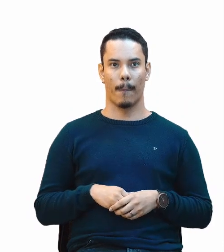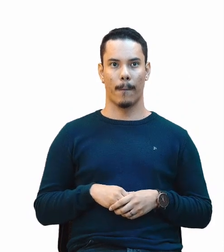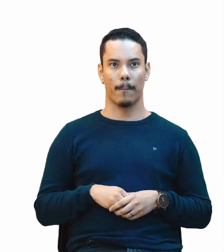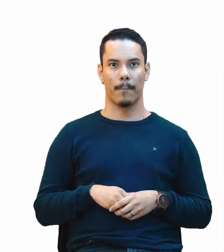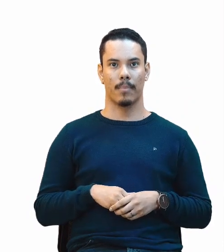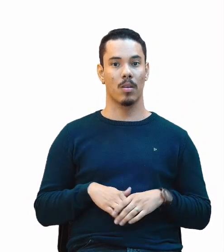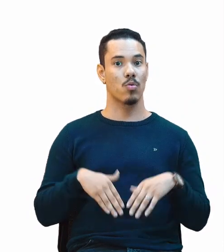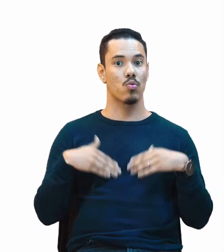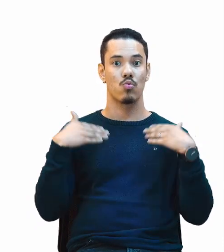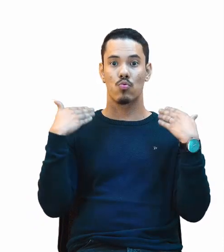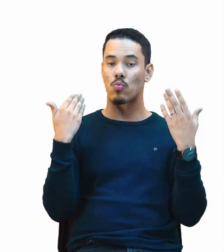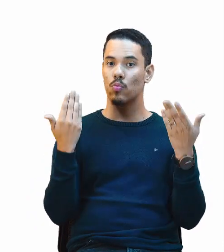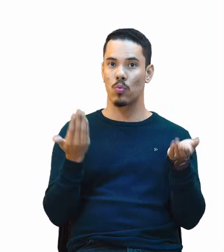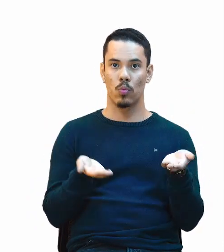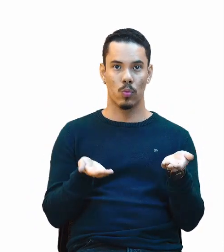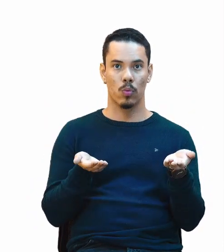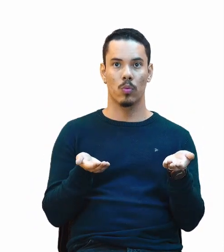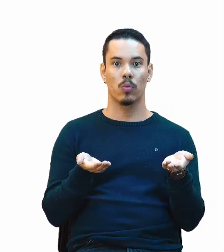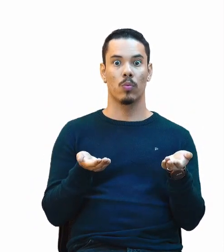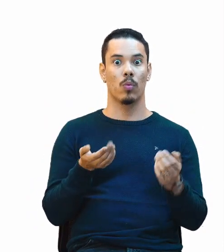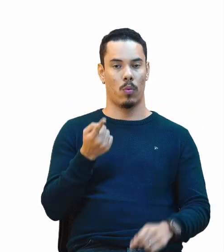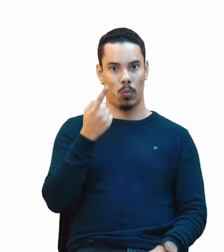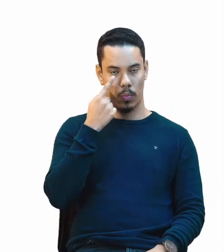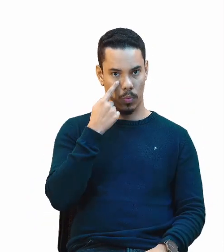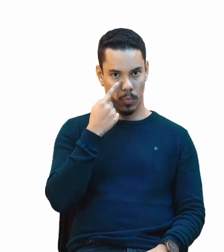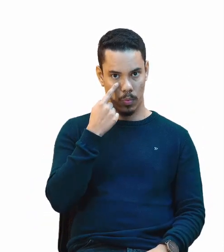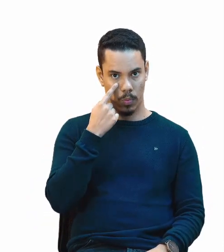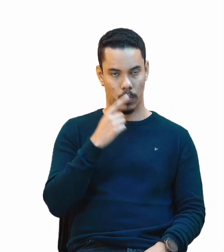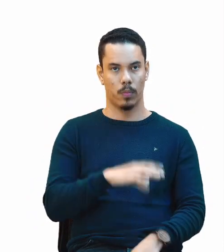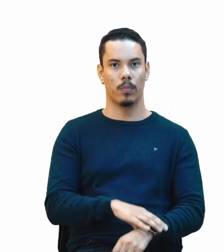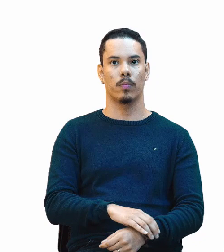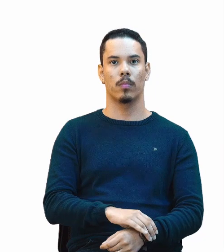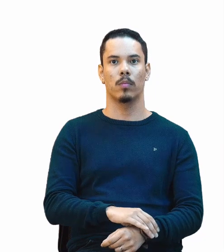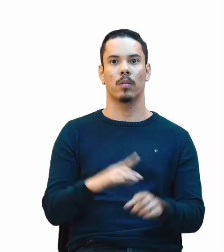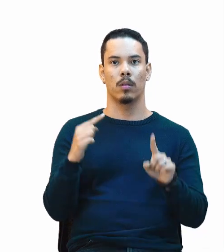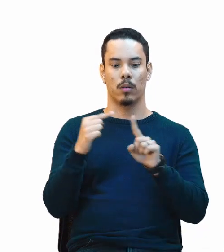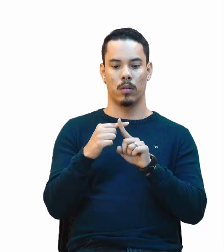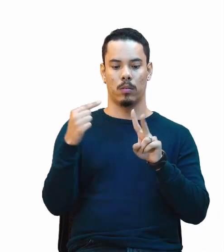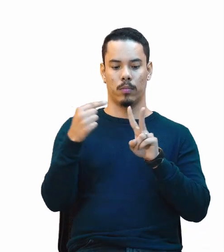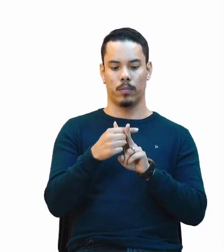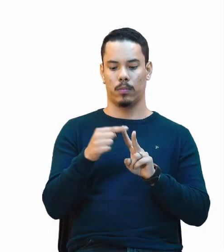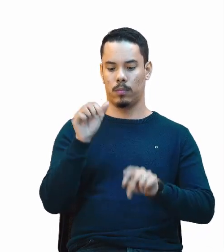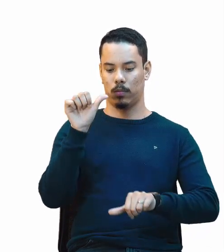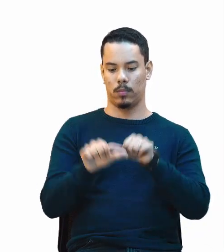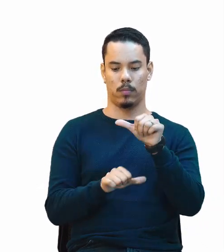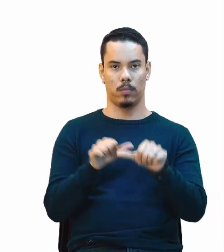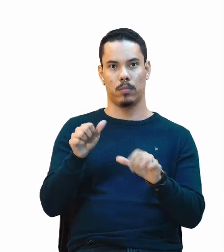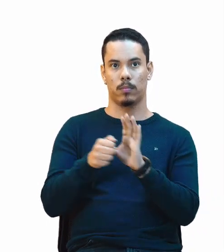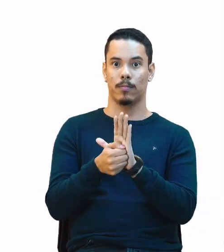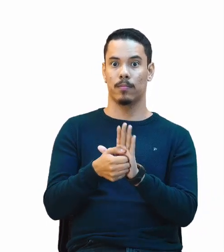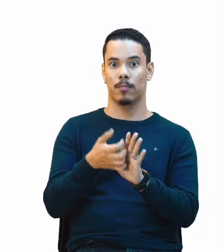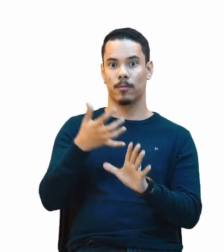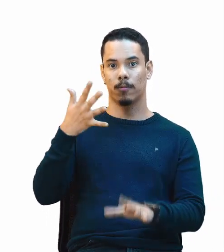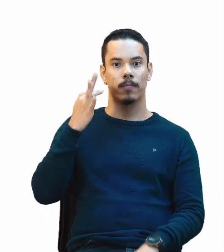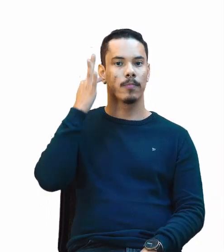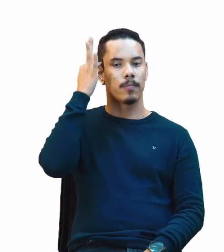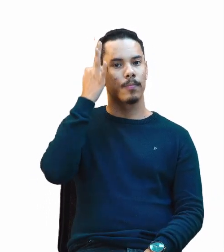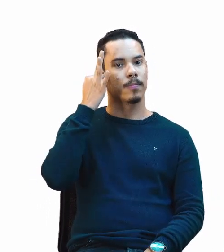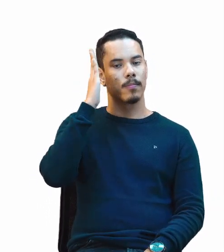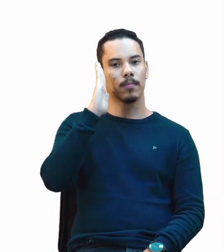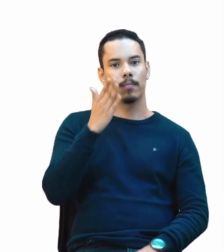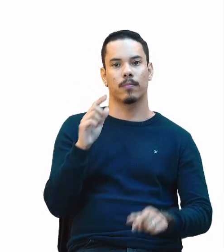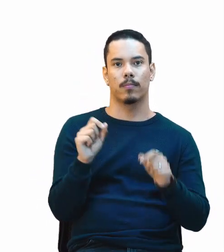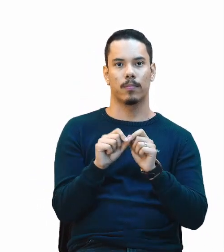Quais foram, veja bem, as duas grandes mudanças que os primeiros filósofos fizeram em relação ao